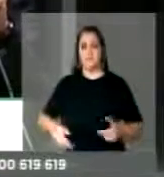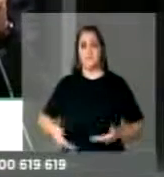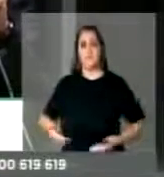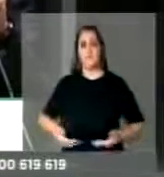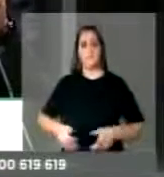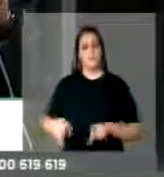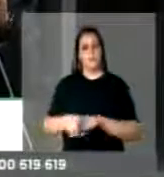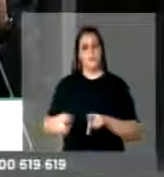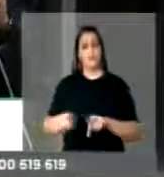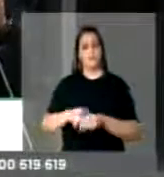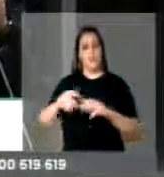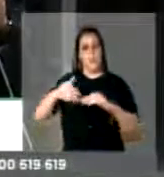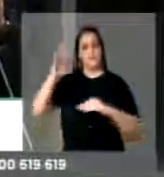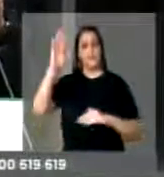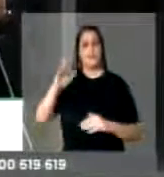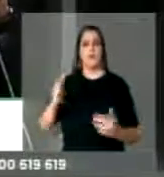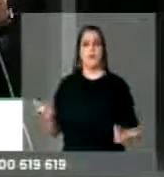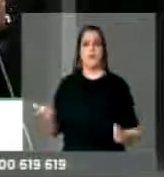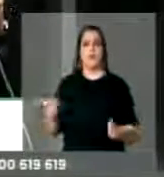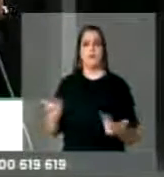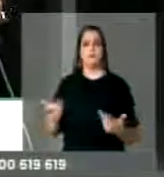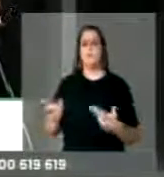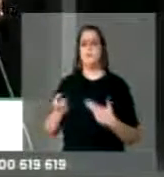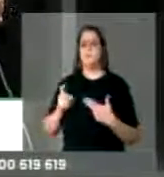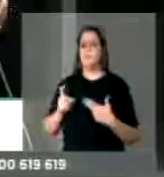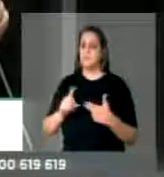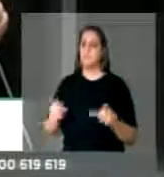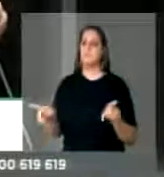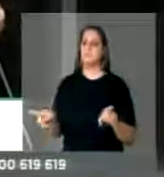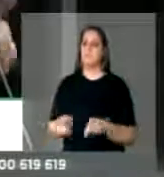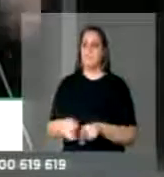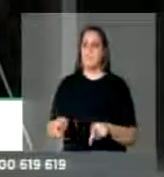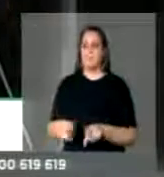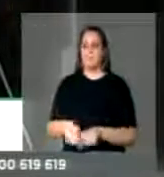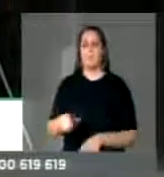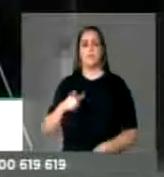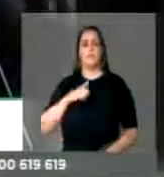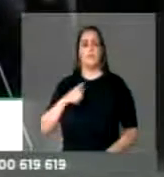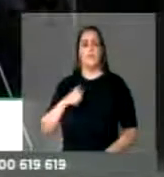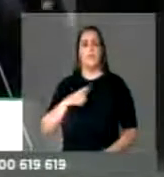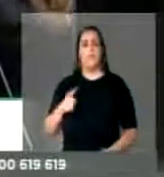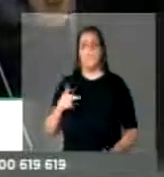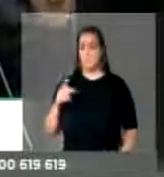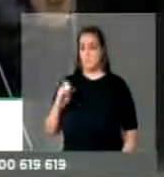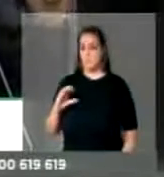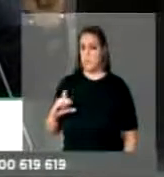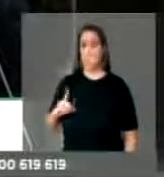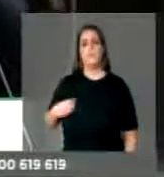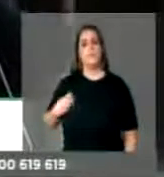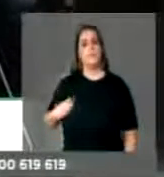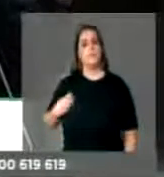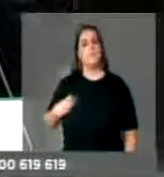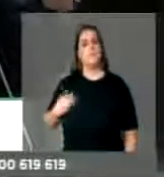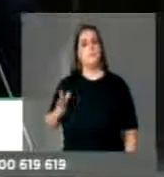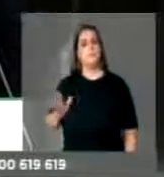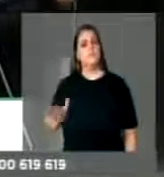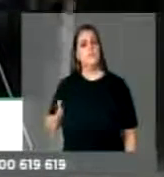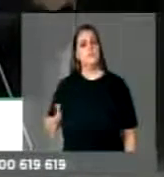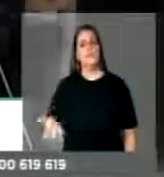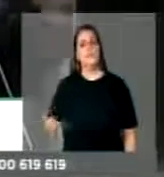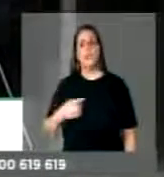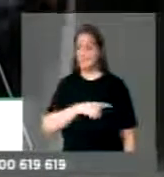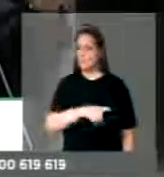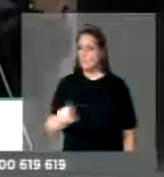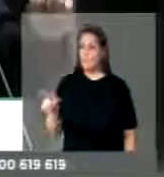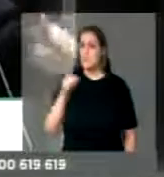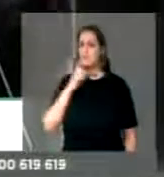teto constitucional, no Poder Executivo, servidores recebem acima do teto constitucional. Tem uma PEC tramitando, e cada um dos senhores e senhoras